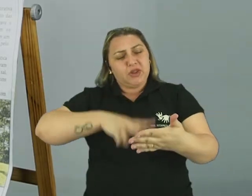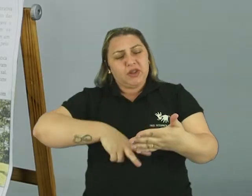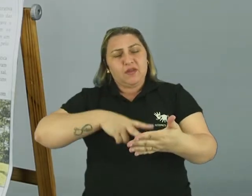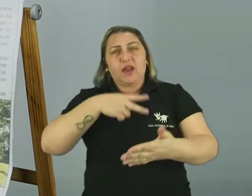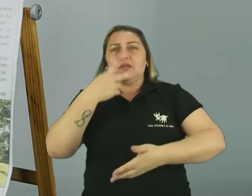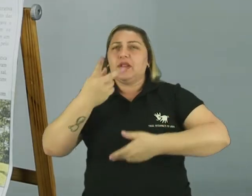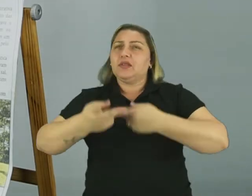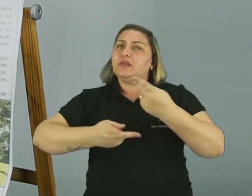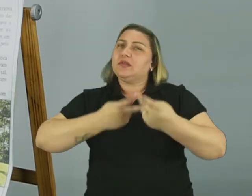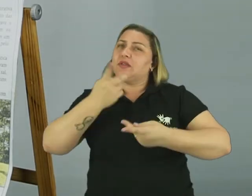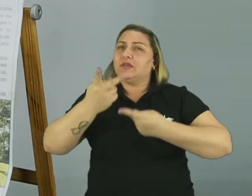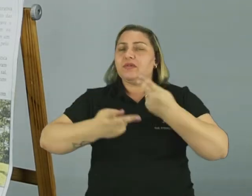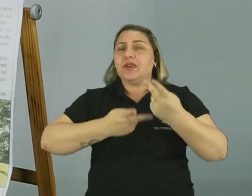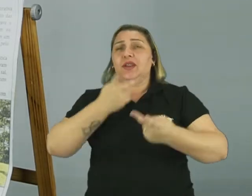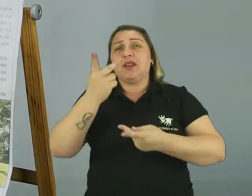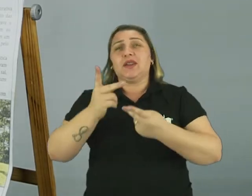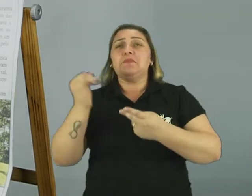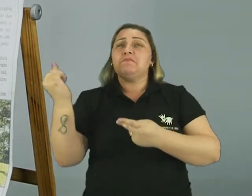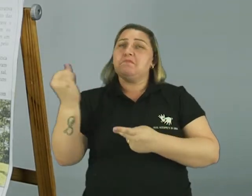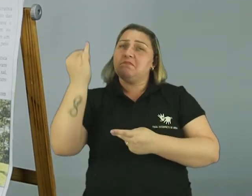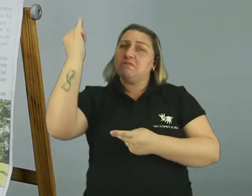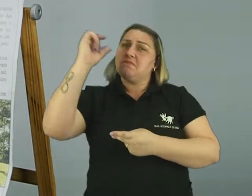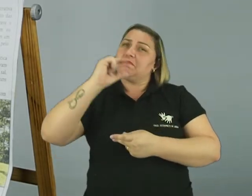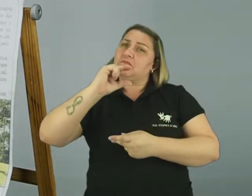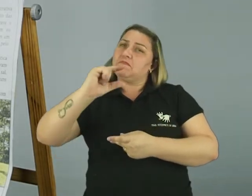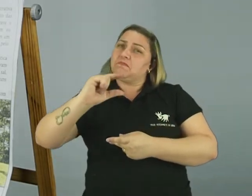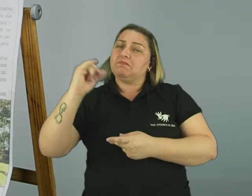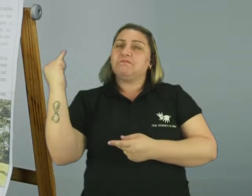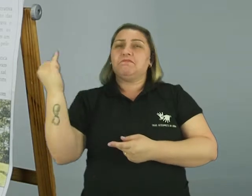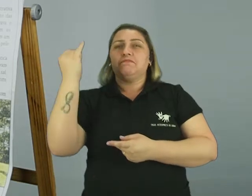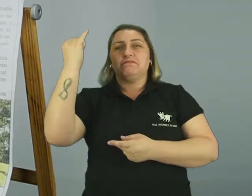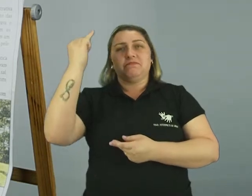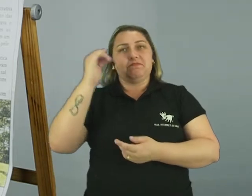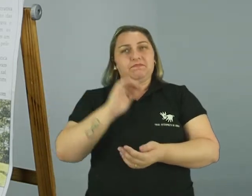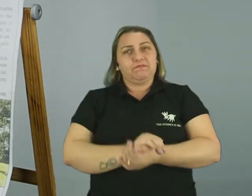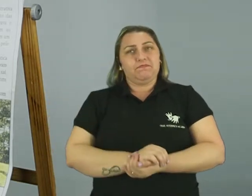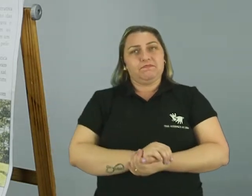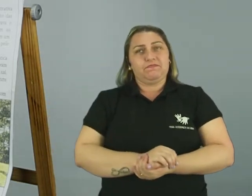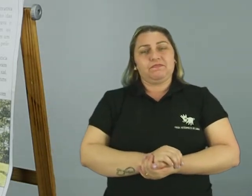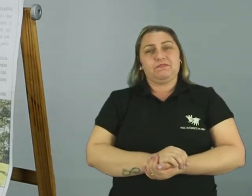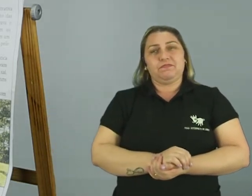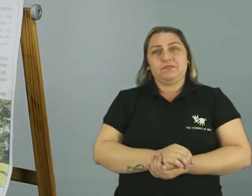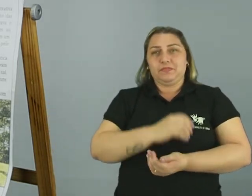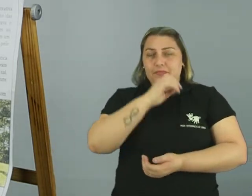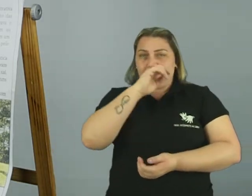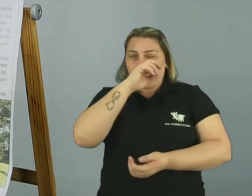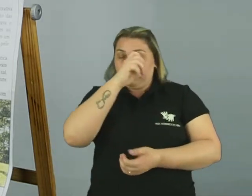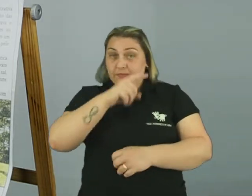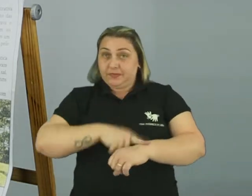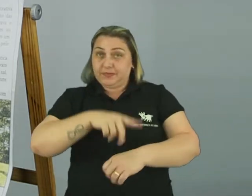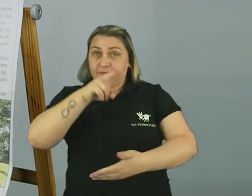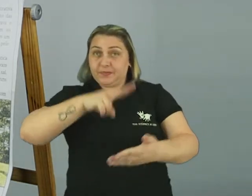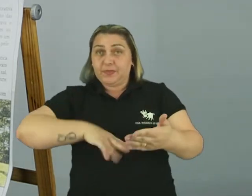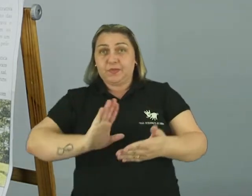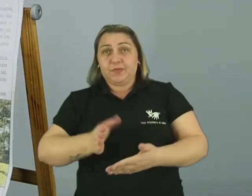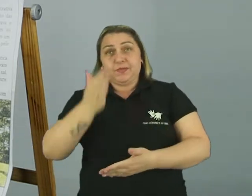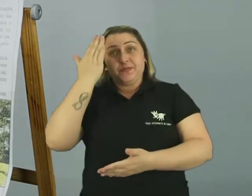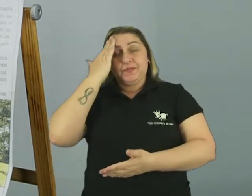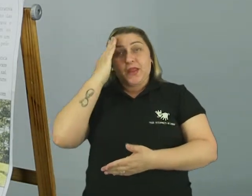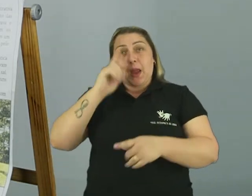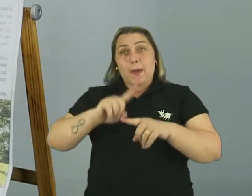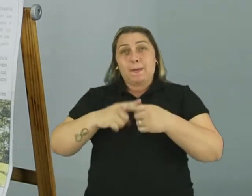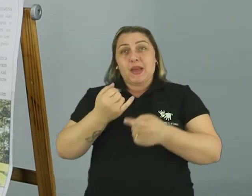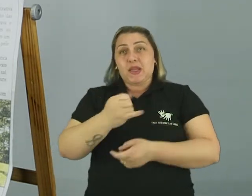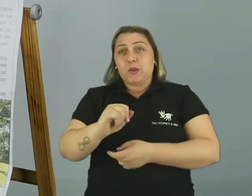discutindo as partes que forem para se discutir. Existem coisas que já estão ali na hora, né? Você lê e já entende. Mas